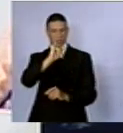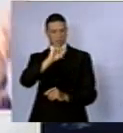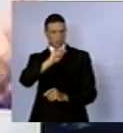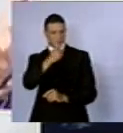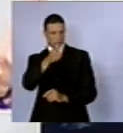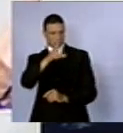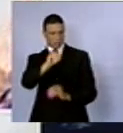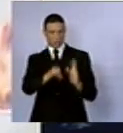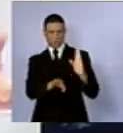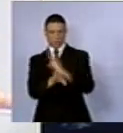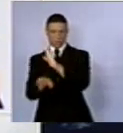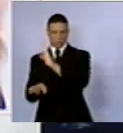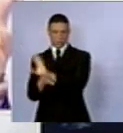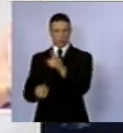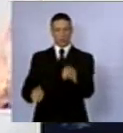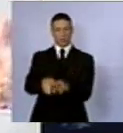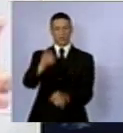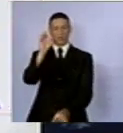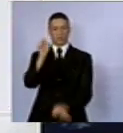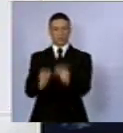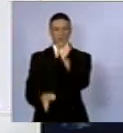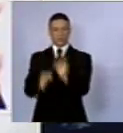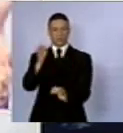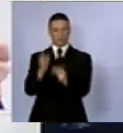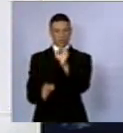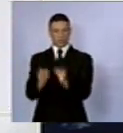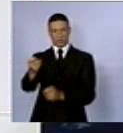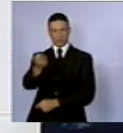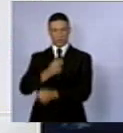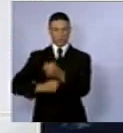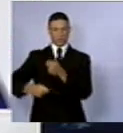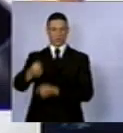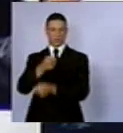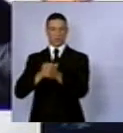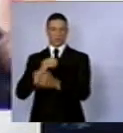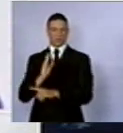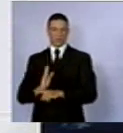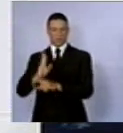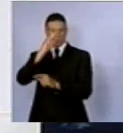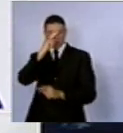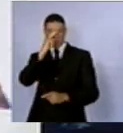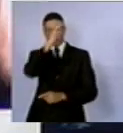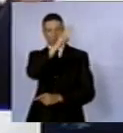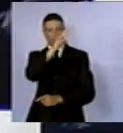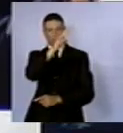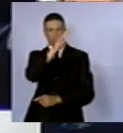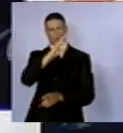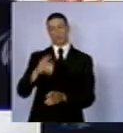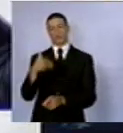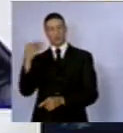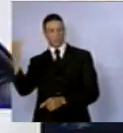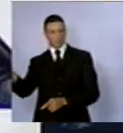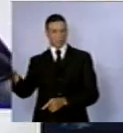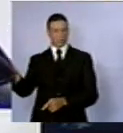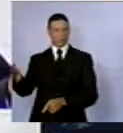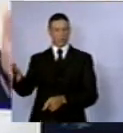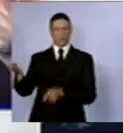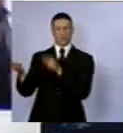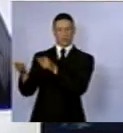juridicamente e economicamente muito forte e do outro lado a sociedade